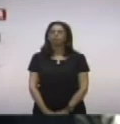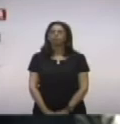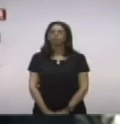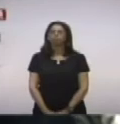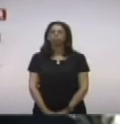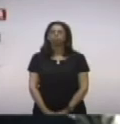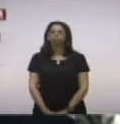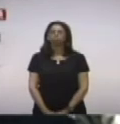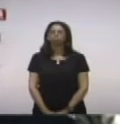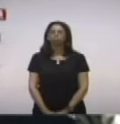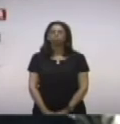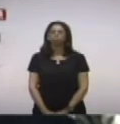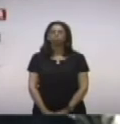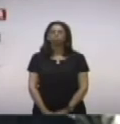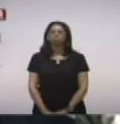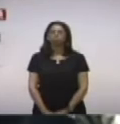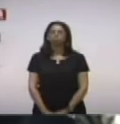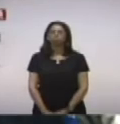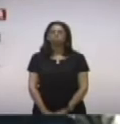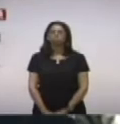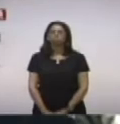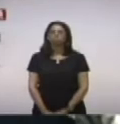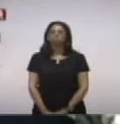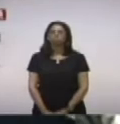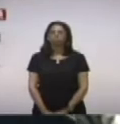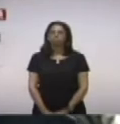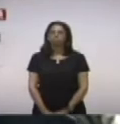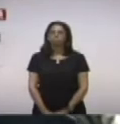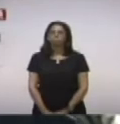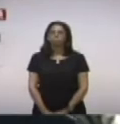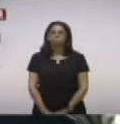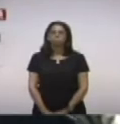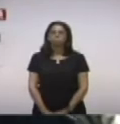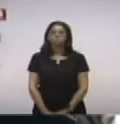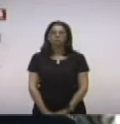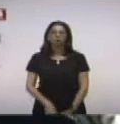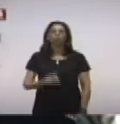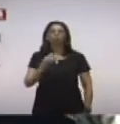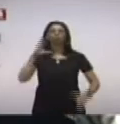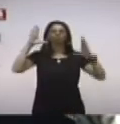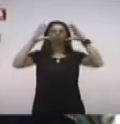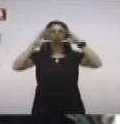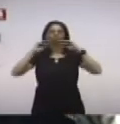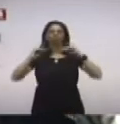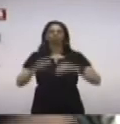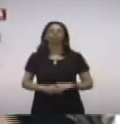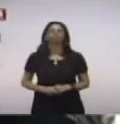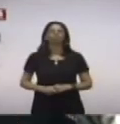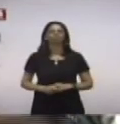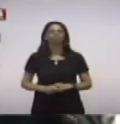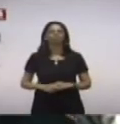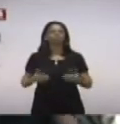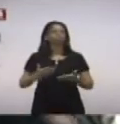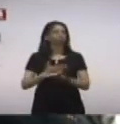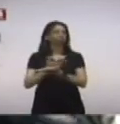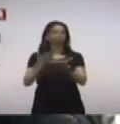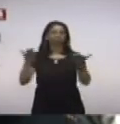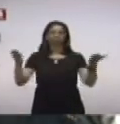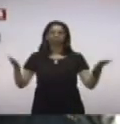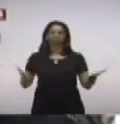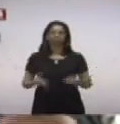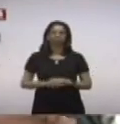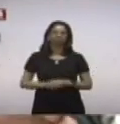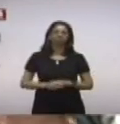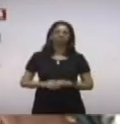E aí Oi boa noite a todos e